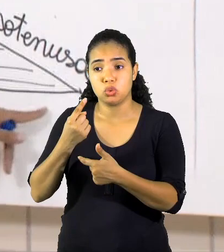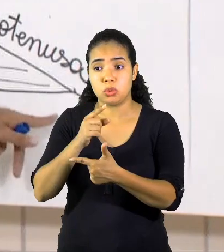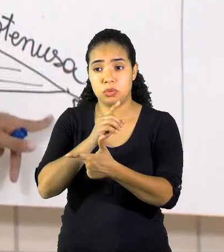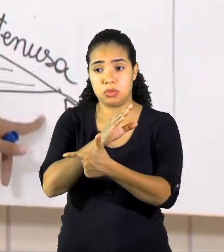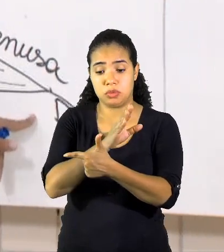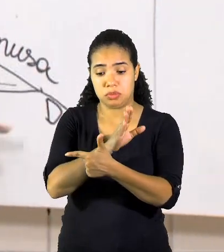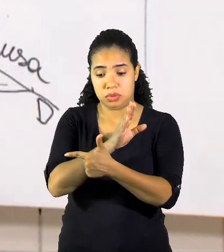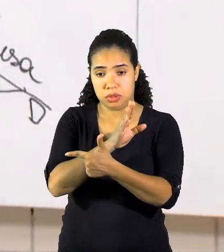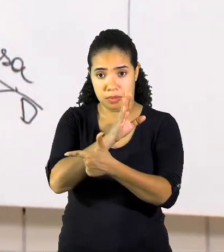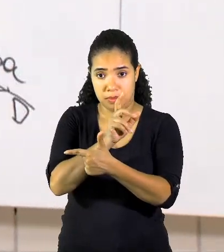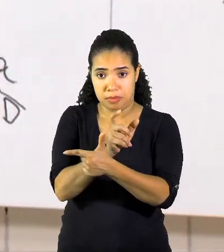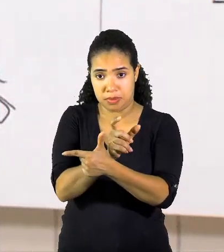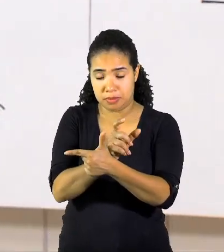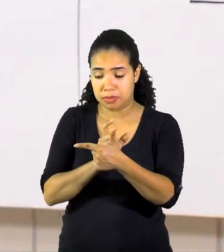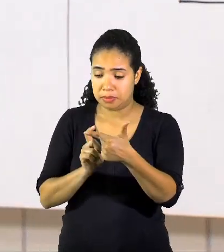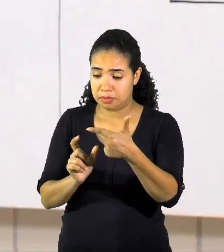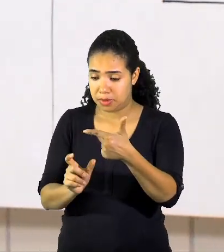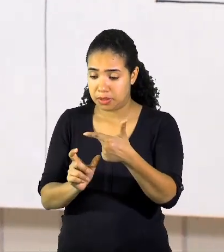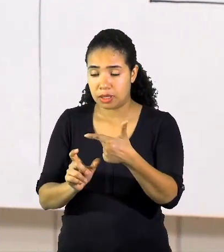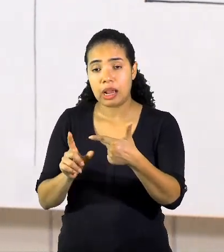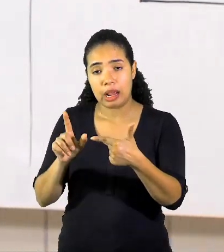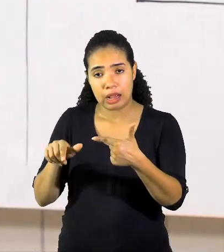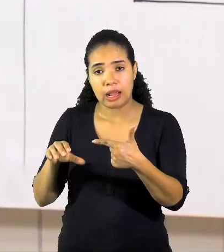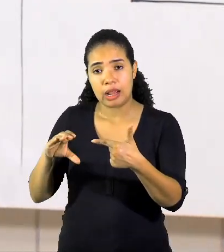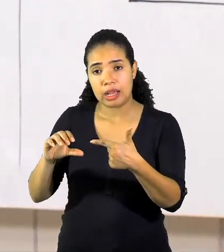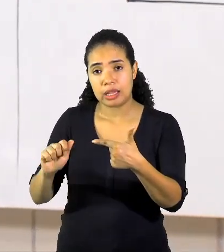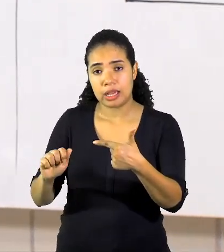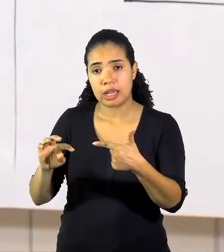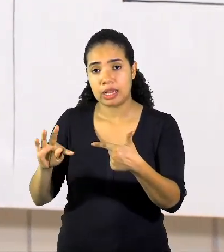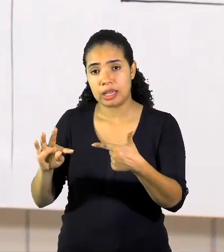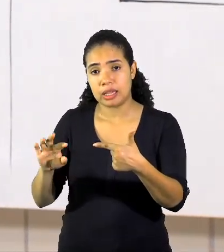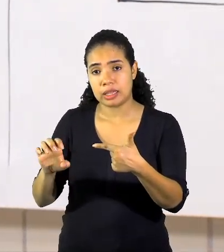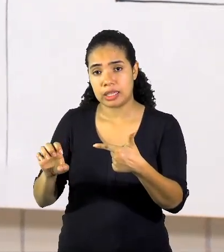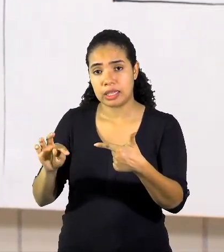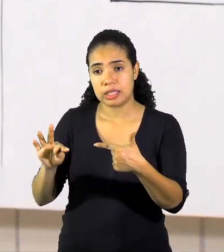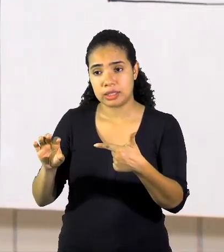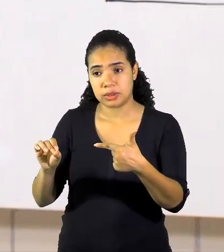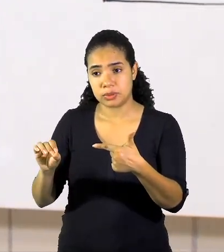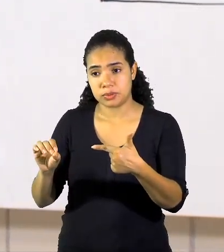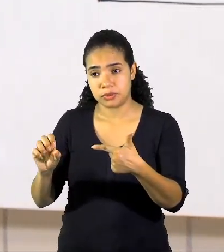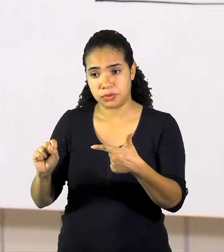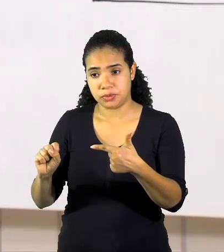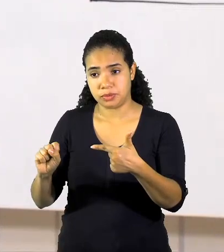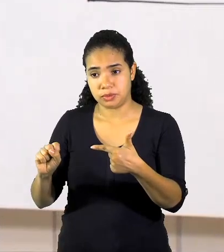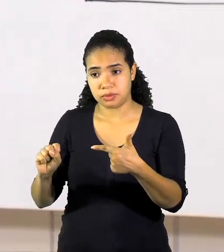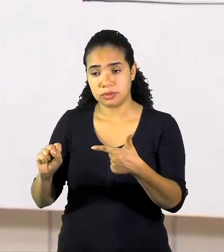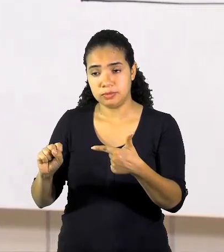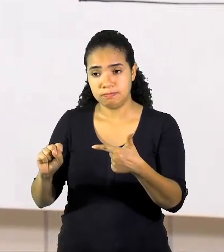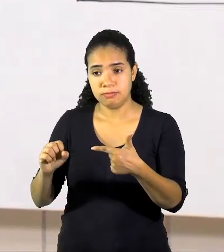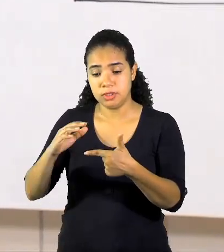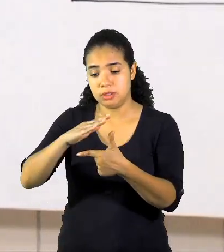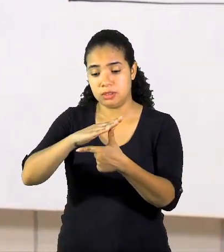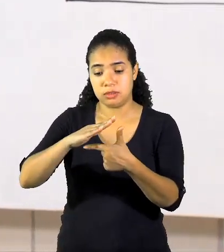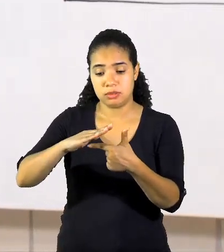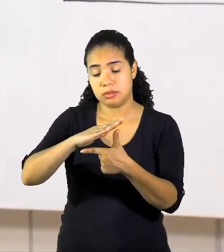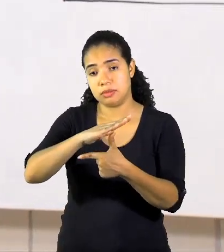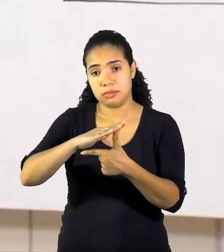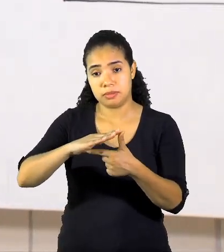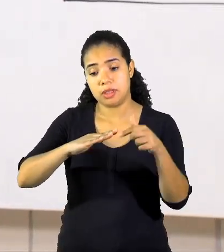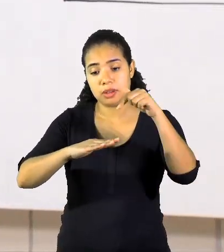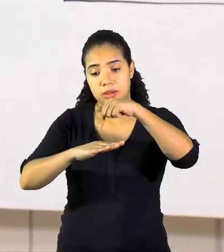outros dois lados desse triângulo são catetos. Então, esse é um cateto e esse é outro